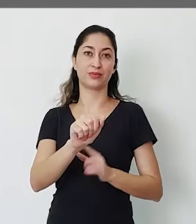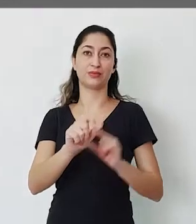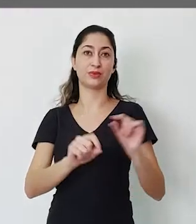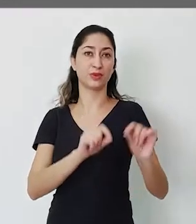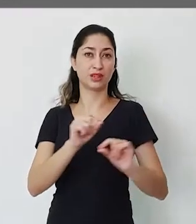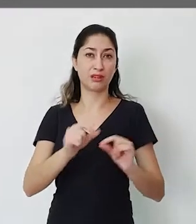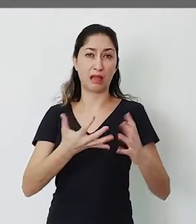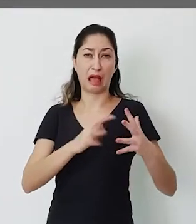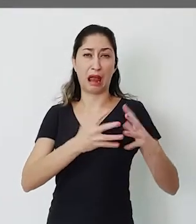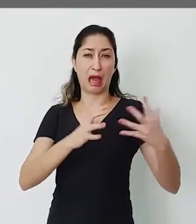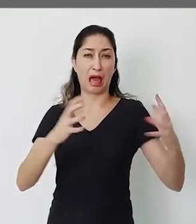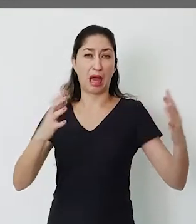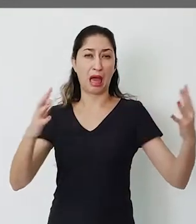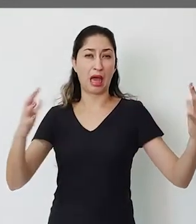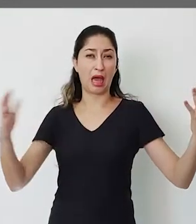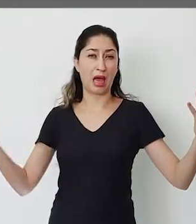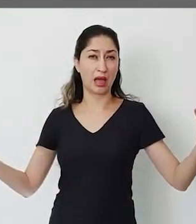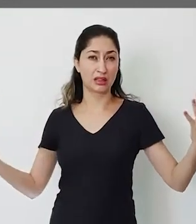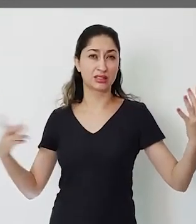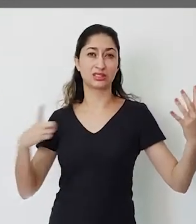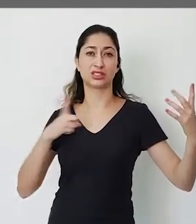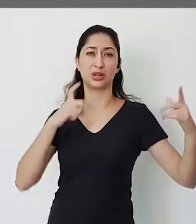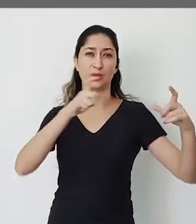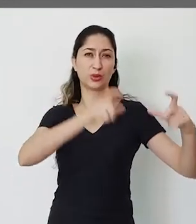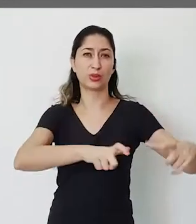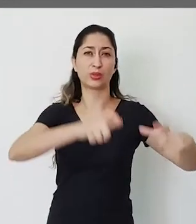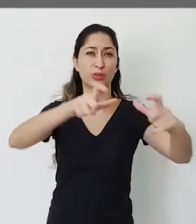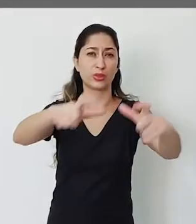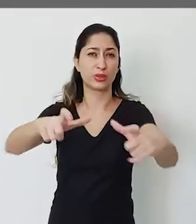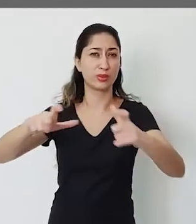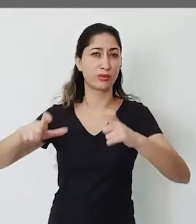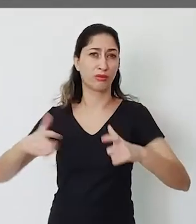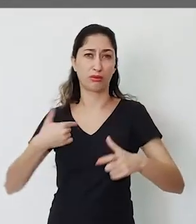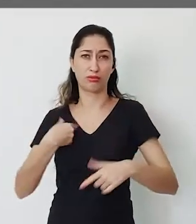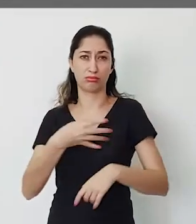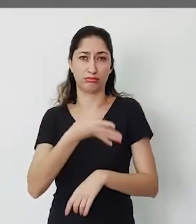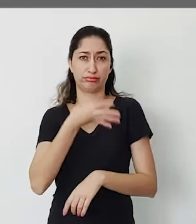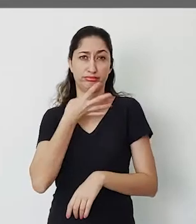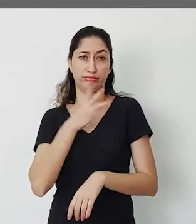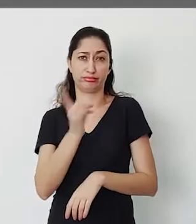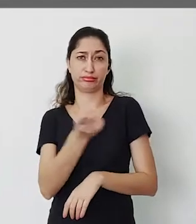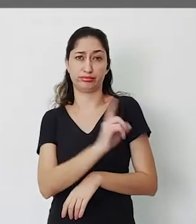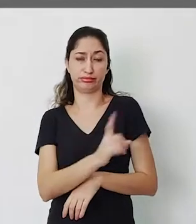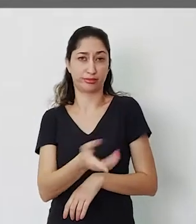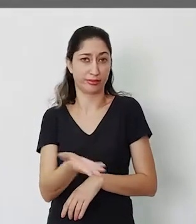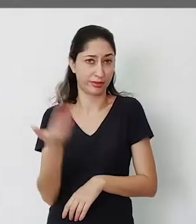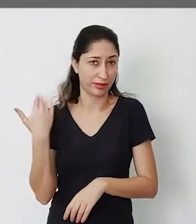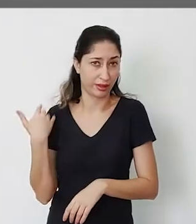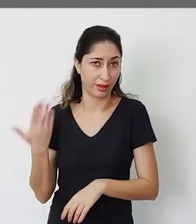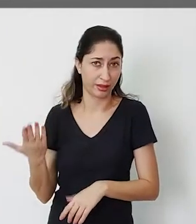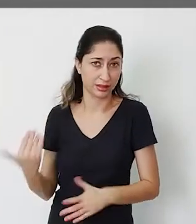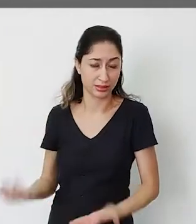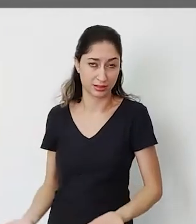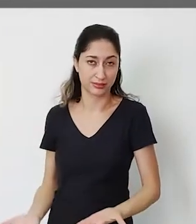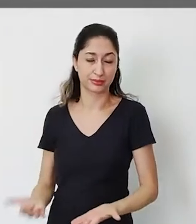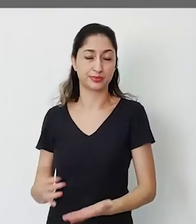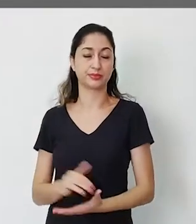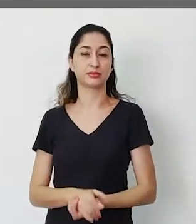iniciei essa trajetória de movimento comunitário, A gente começou lá na década